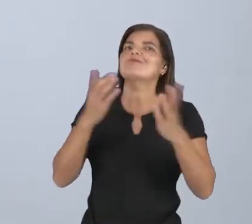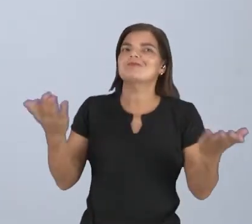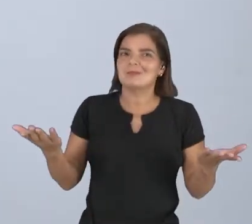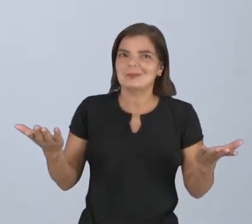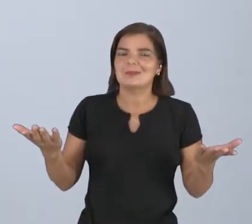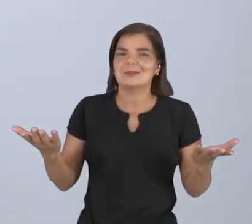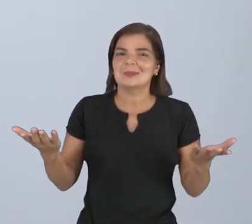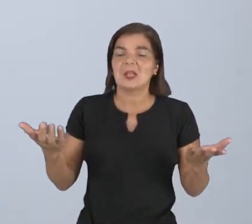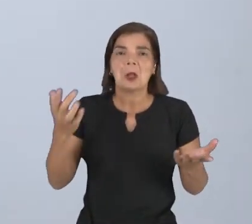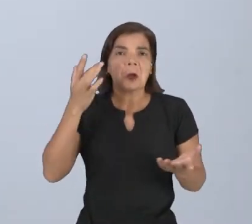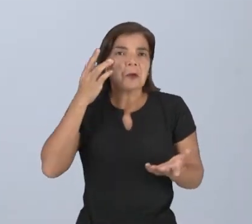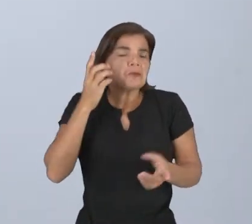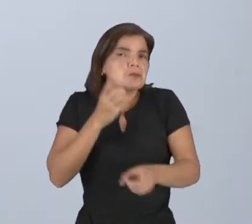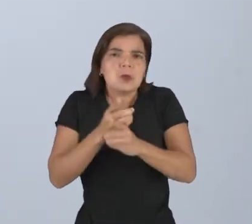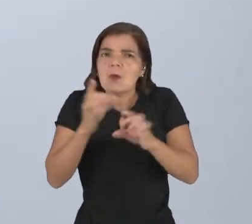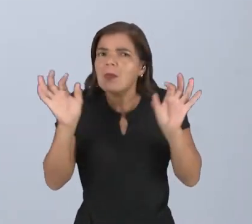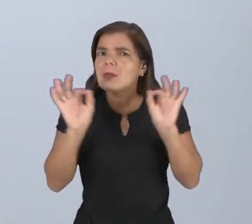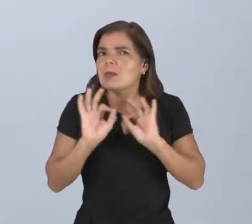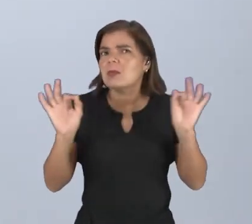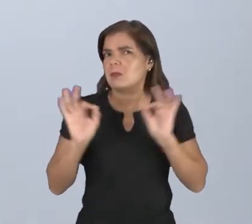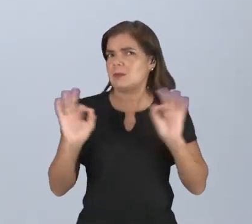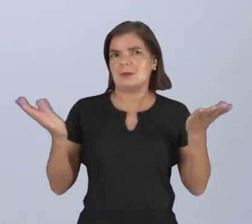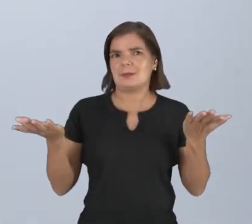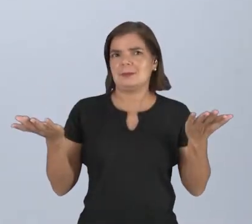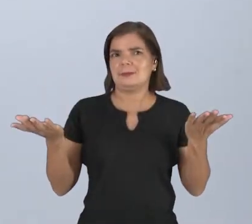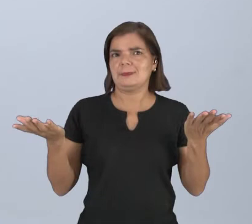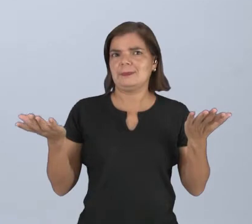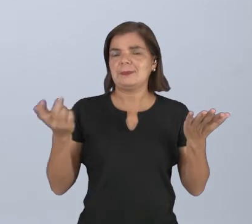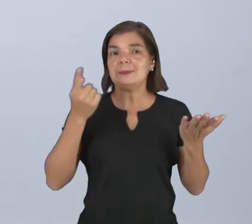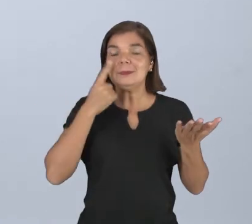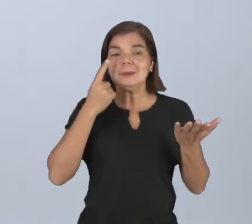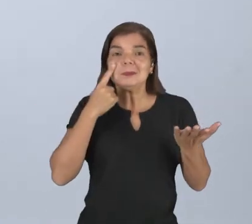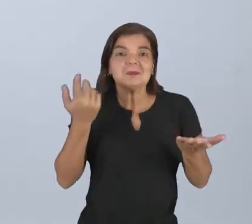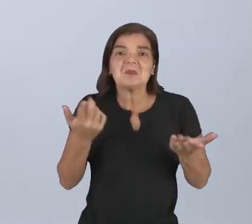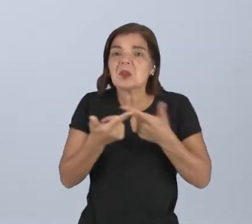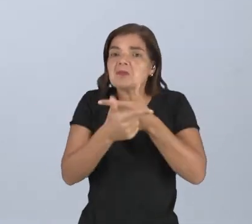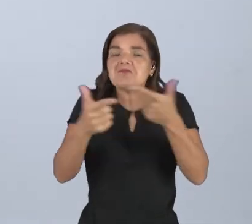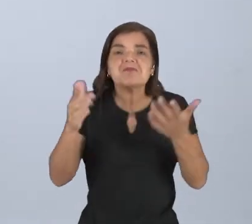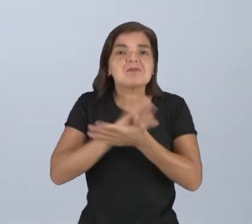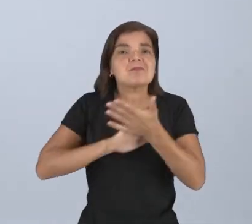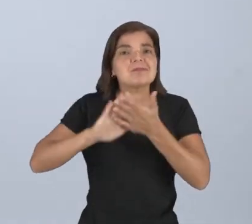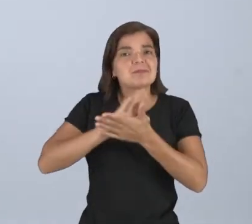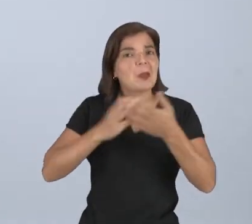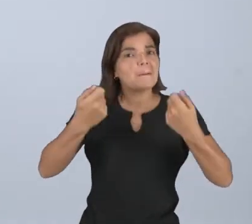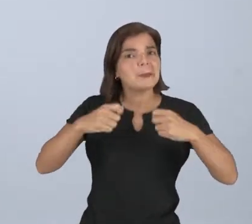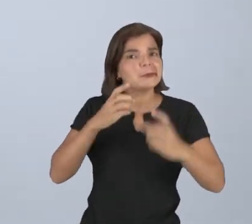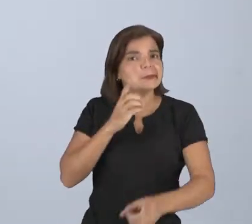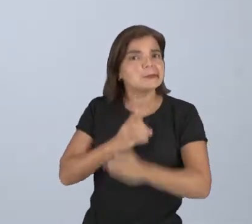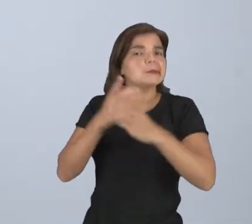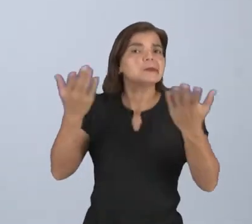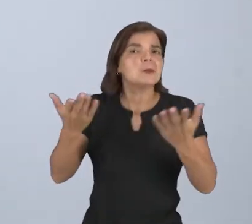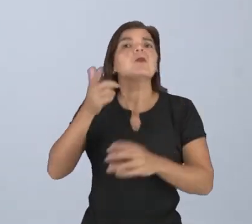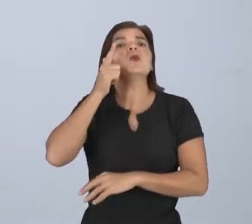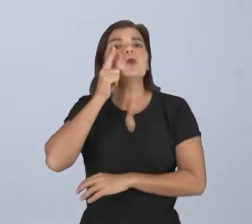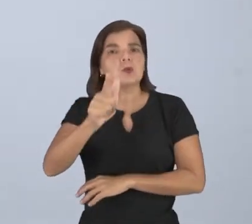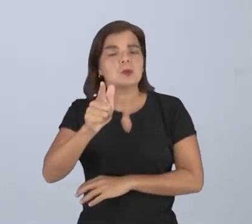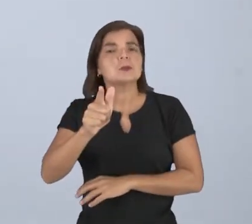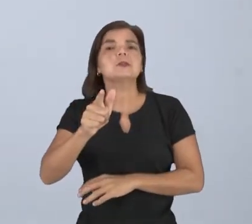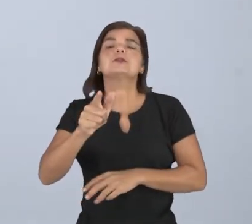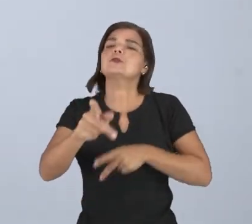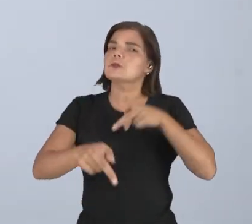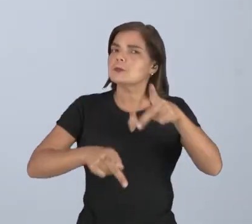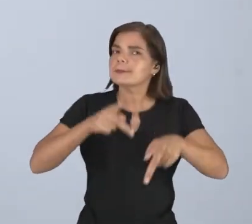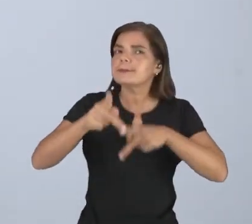Eu não achei nada, né, trazendo a alusão, não tinha nada que precisava ser achado. Foi uma conquista de povos,